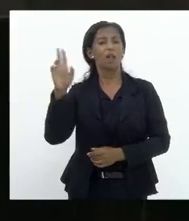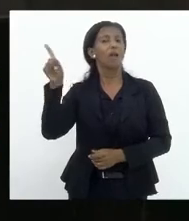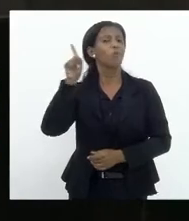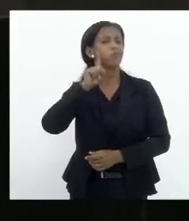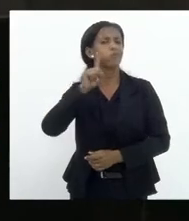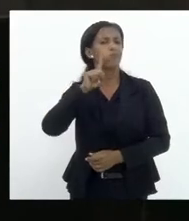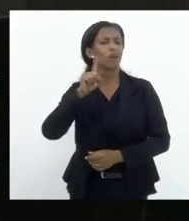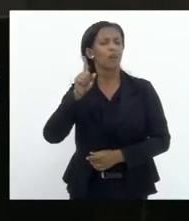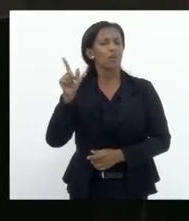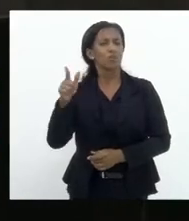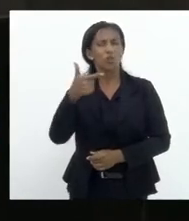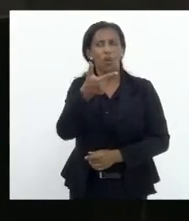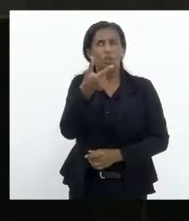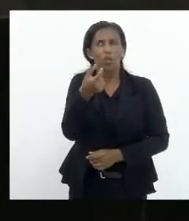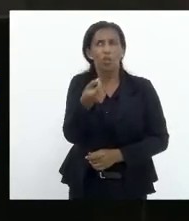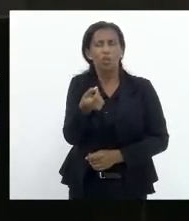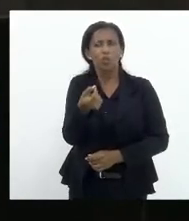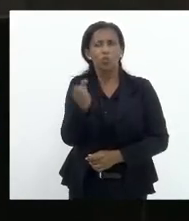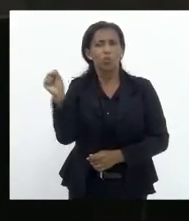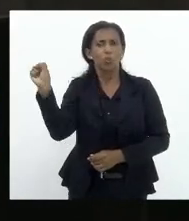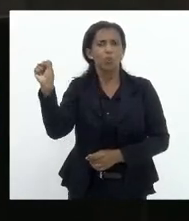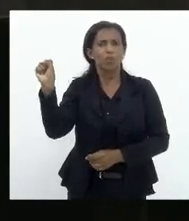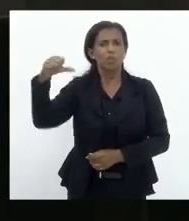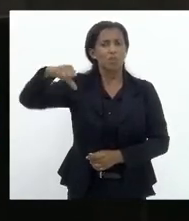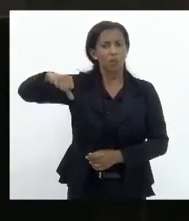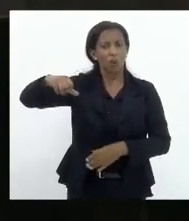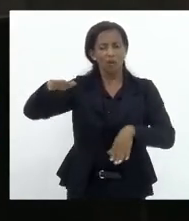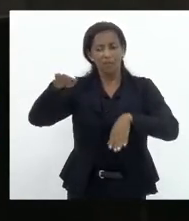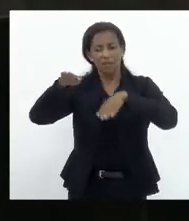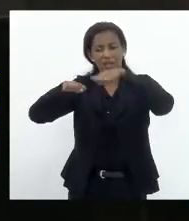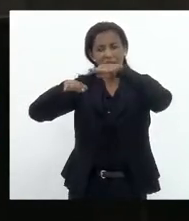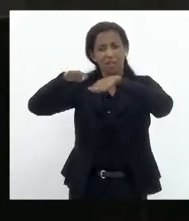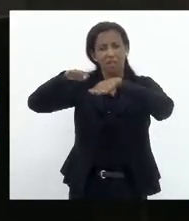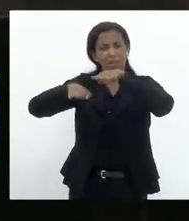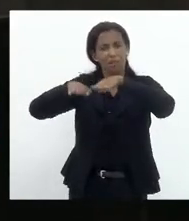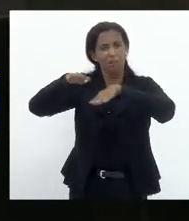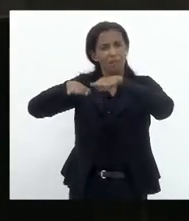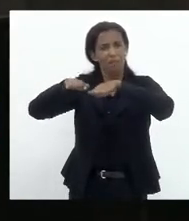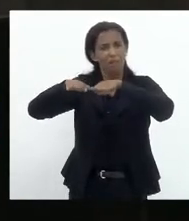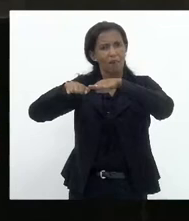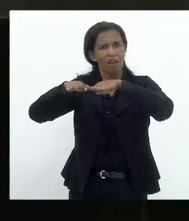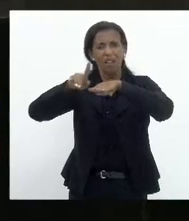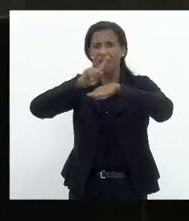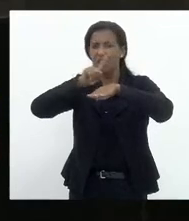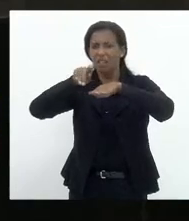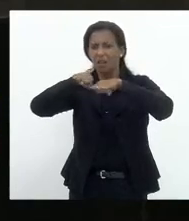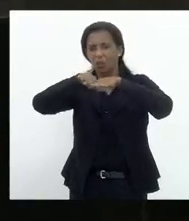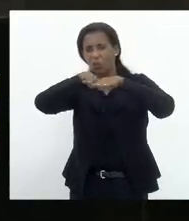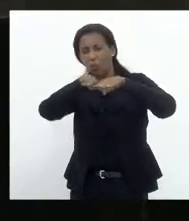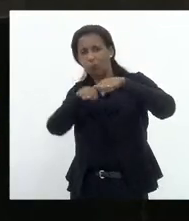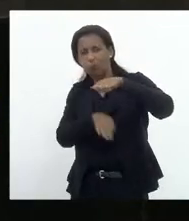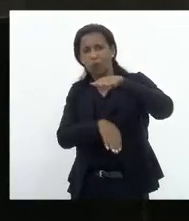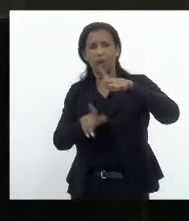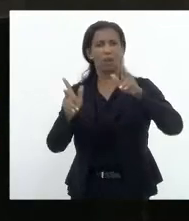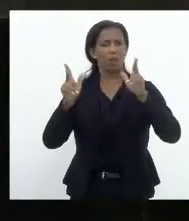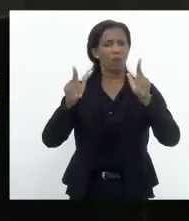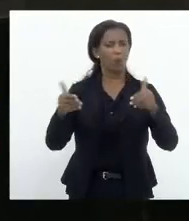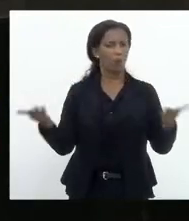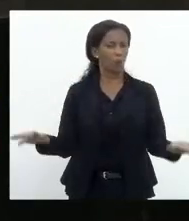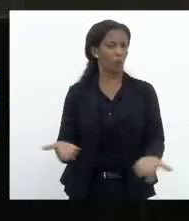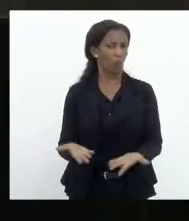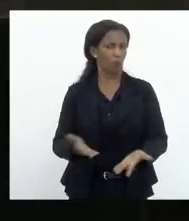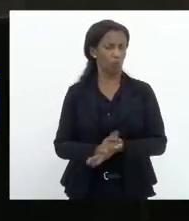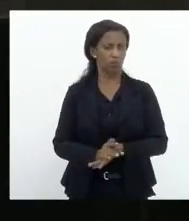Então somente em 2089 teremos salários equiparados e não com a discrepância racial do que é hoje